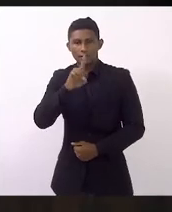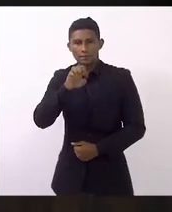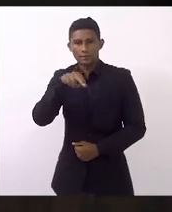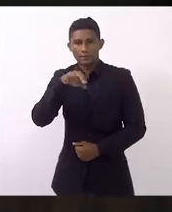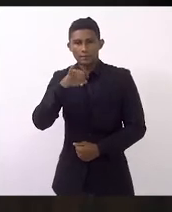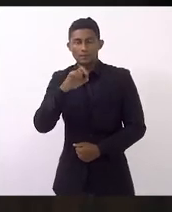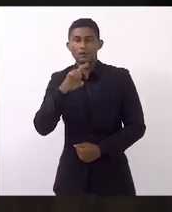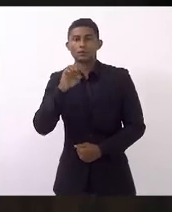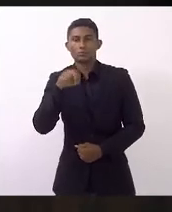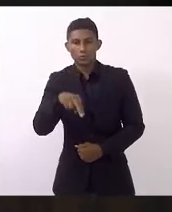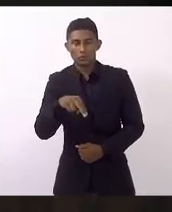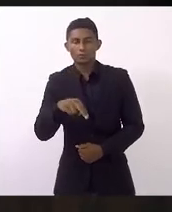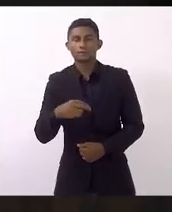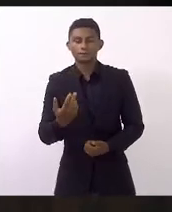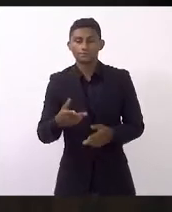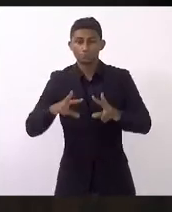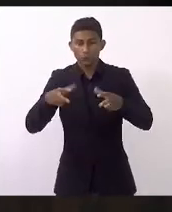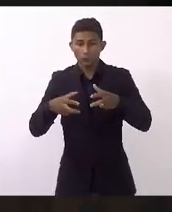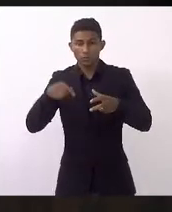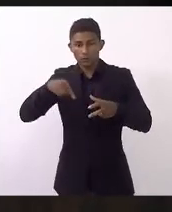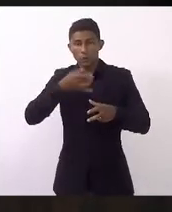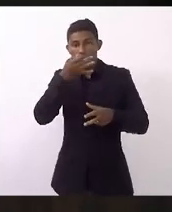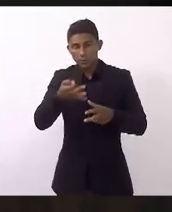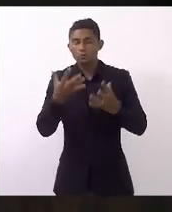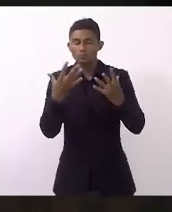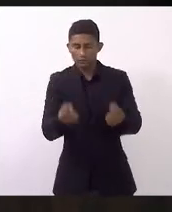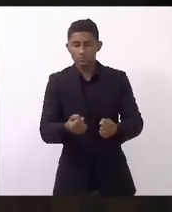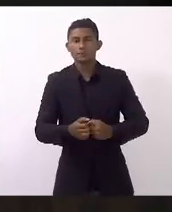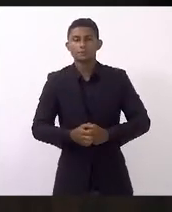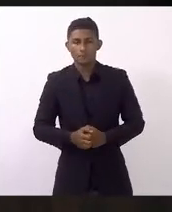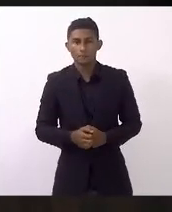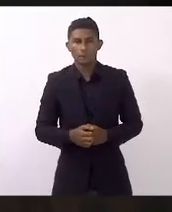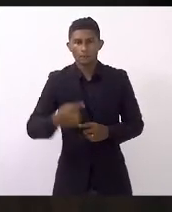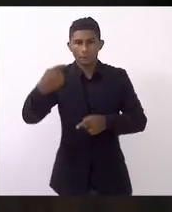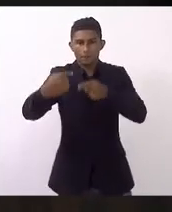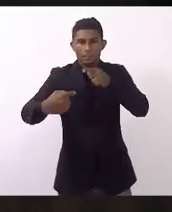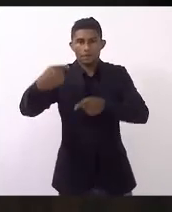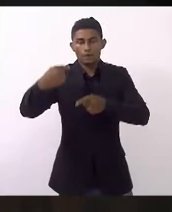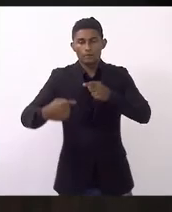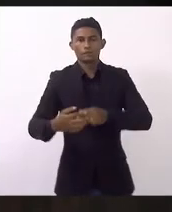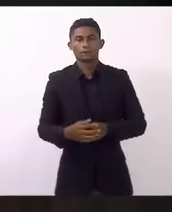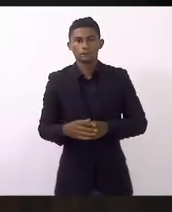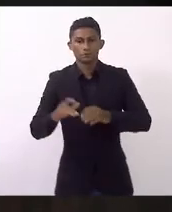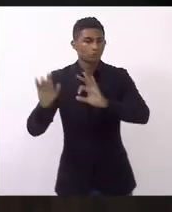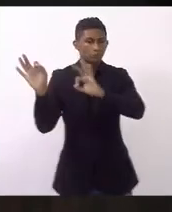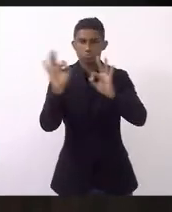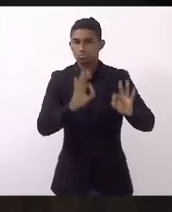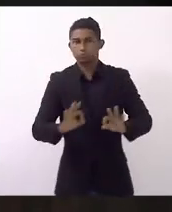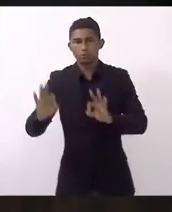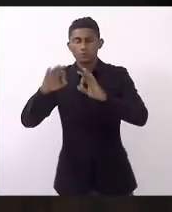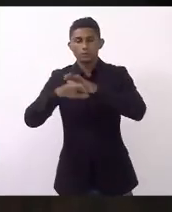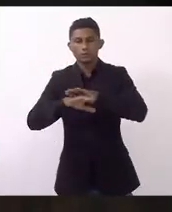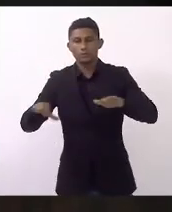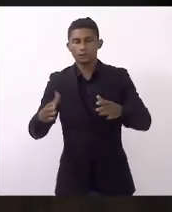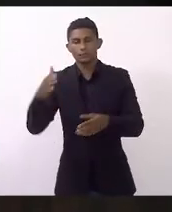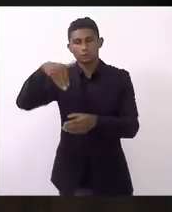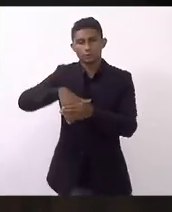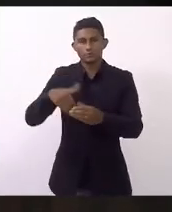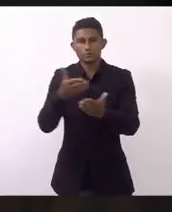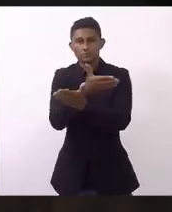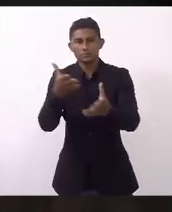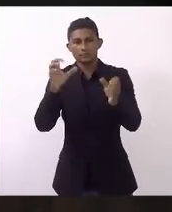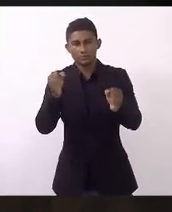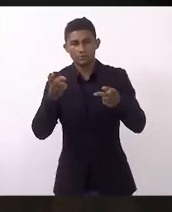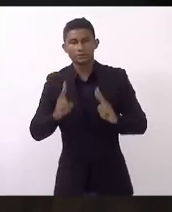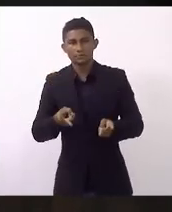Comissão de Normas Internas e Proporções Externas, favorável, relator deputado Rodrigo Amorim. Em discussão, não havendo quem queira discutir, encerrada a discussão, em votação, os senhores que